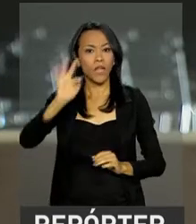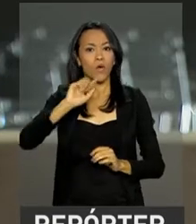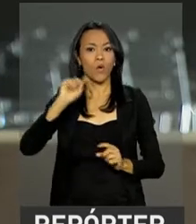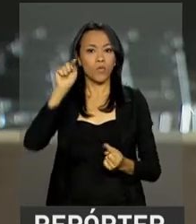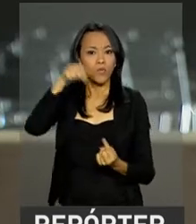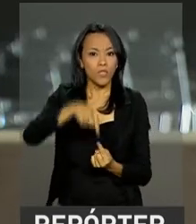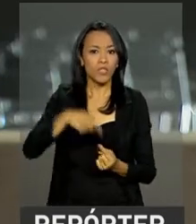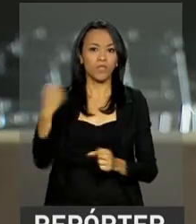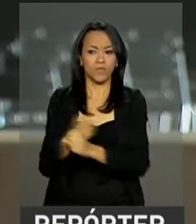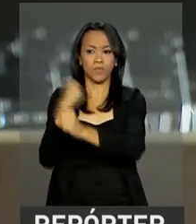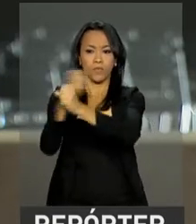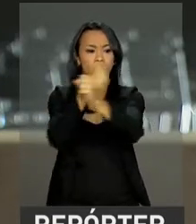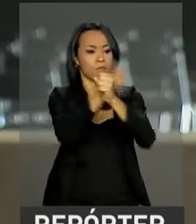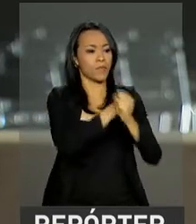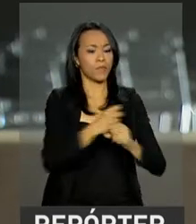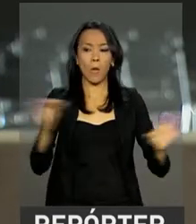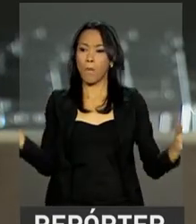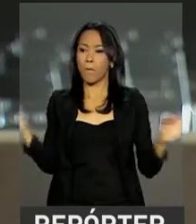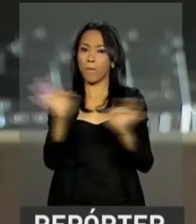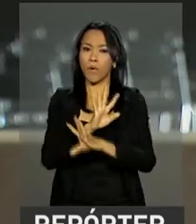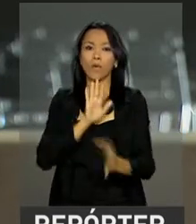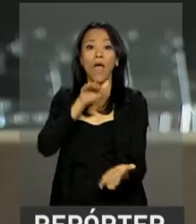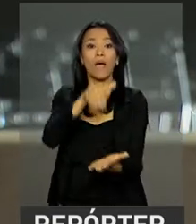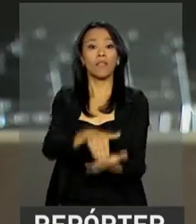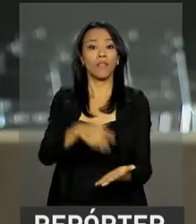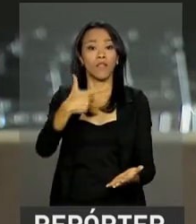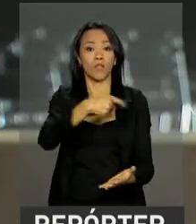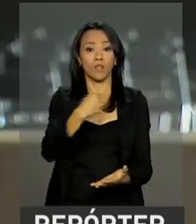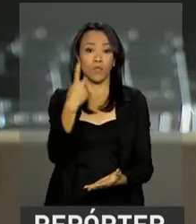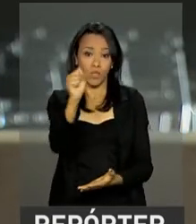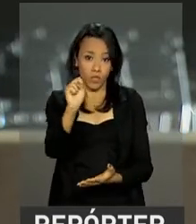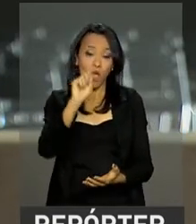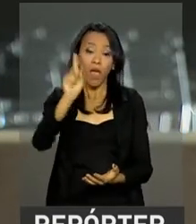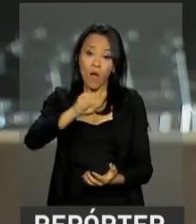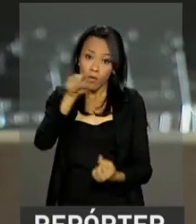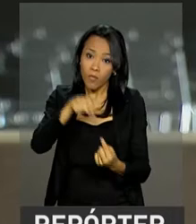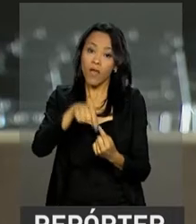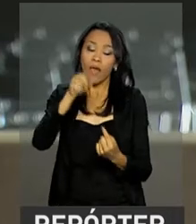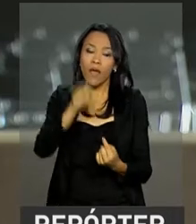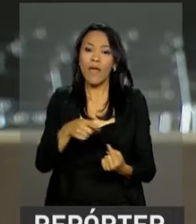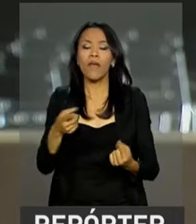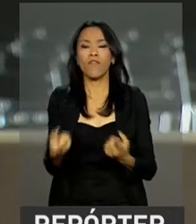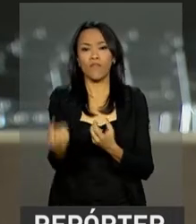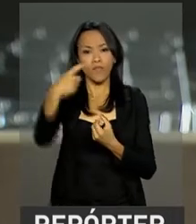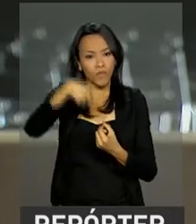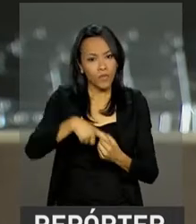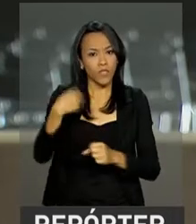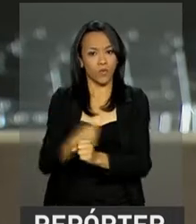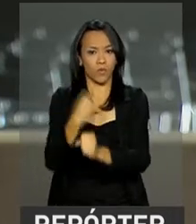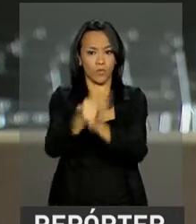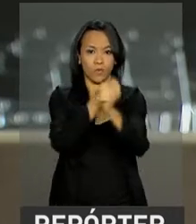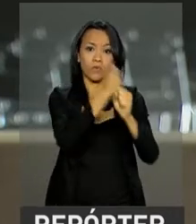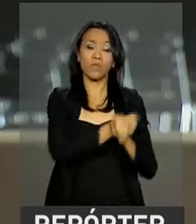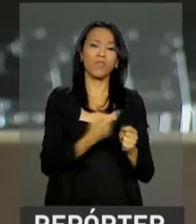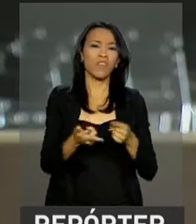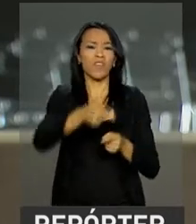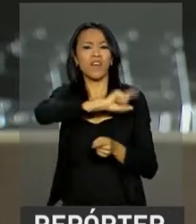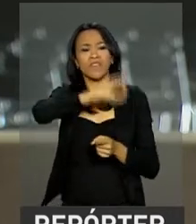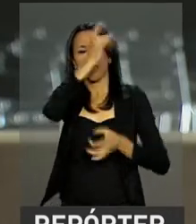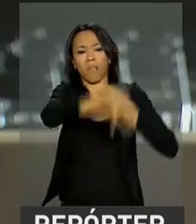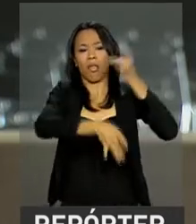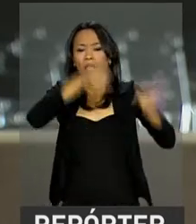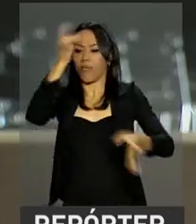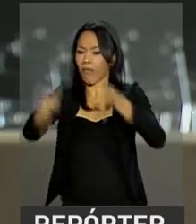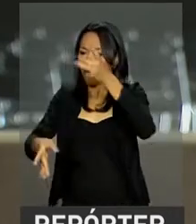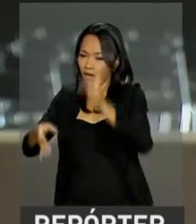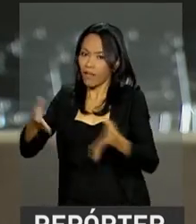até 2018 é um programa para retomar obras paradas há que inclui as de infraestrutura e